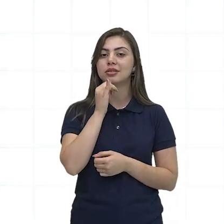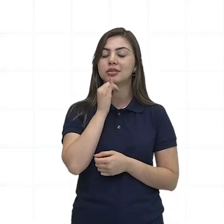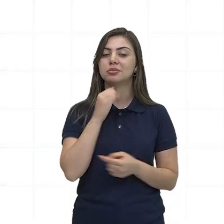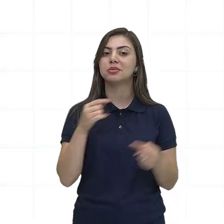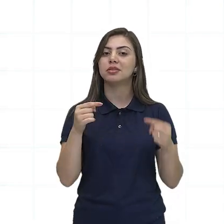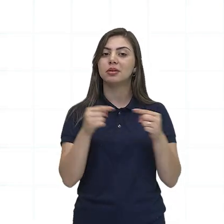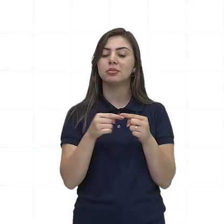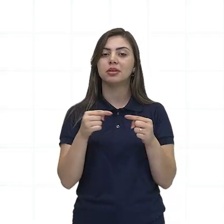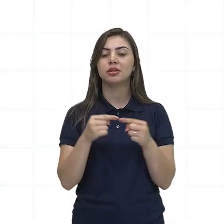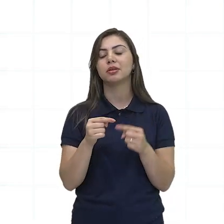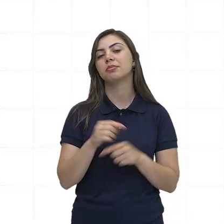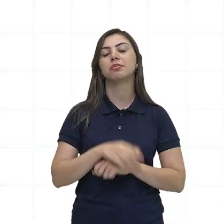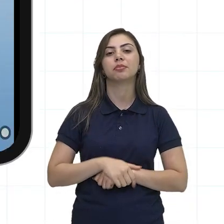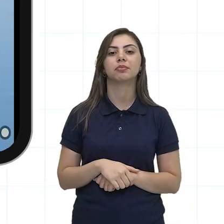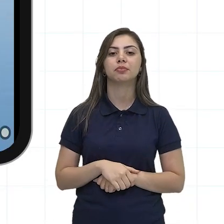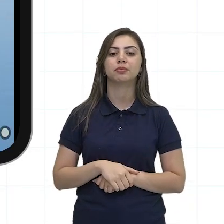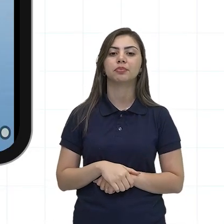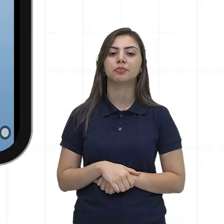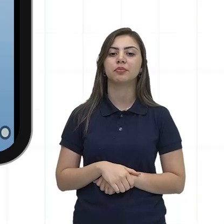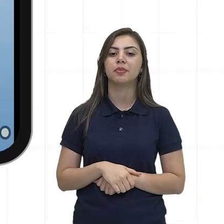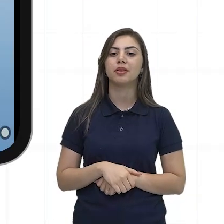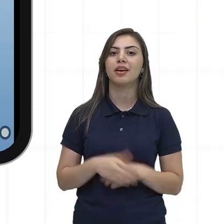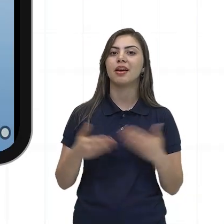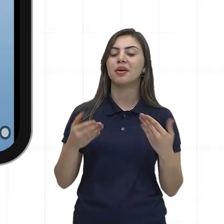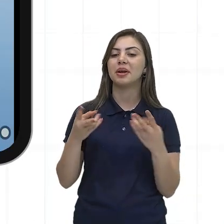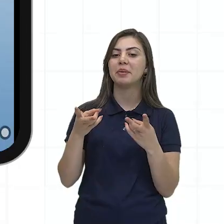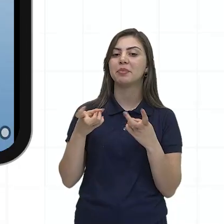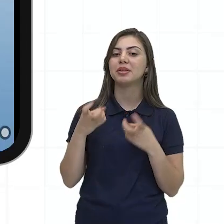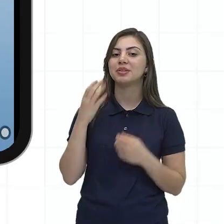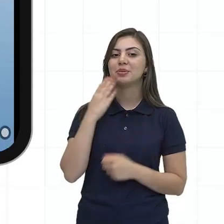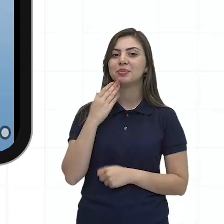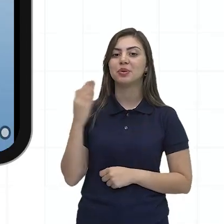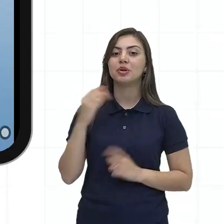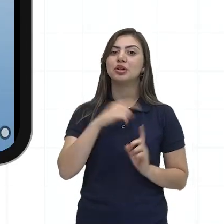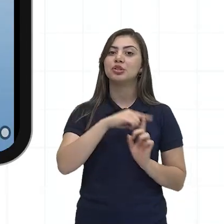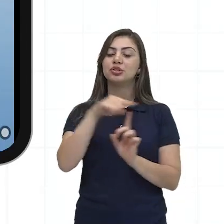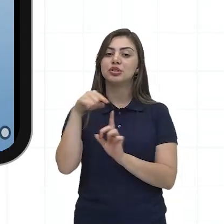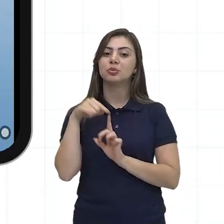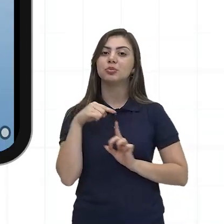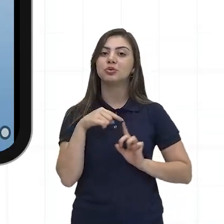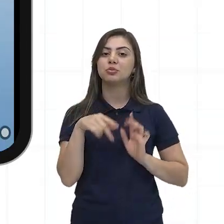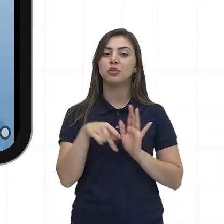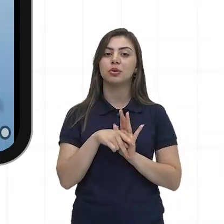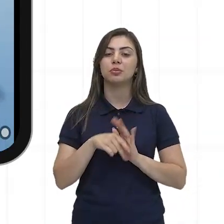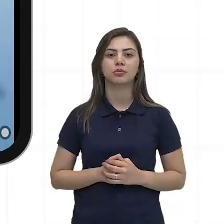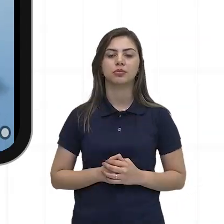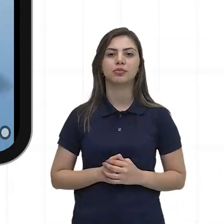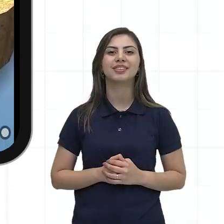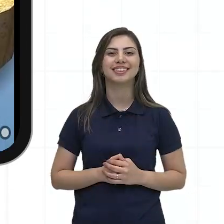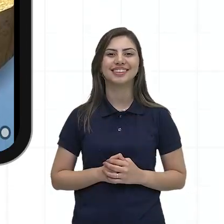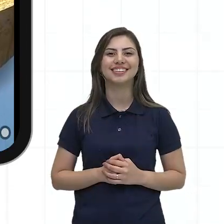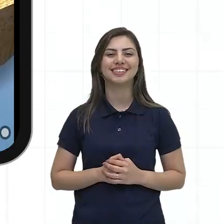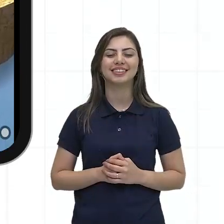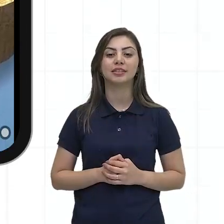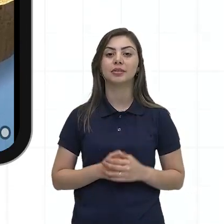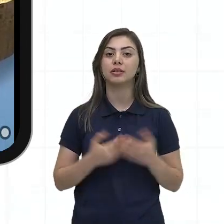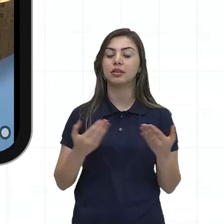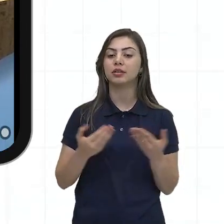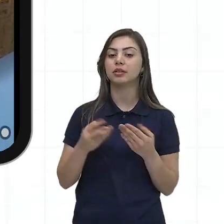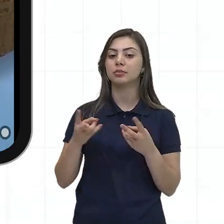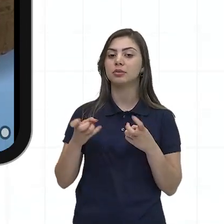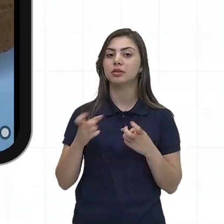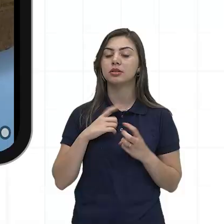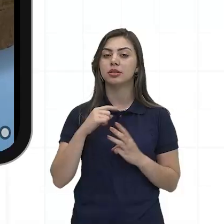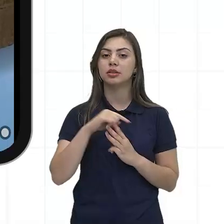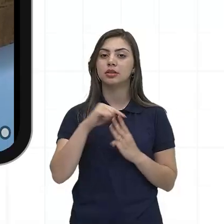cítara. Vamos dar uma olhada aqui, ó, a gente tem tipos de cítara diferentes. Então, a gente está vendo aqui que